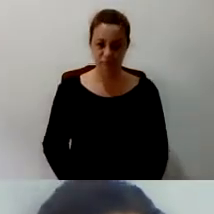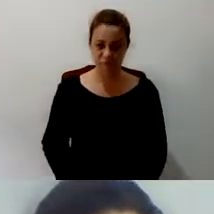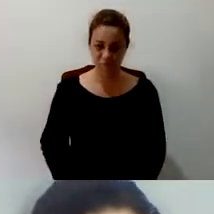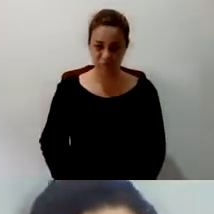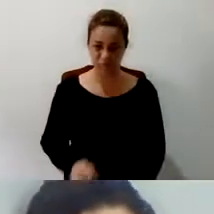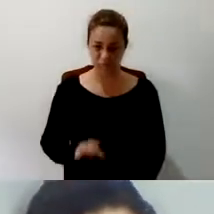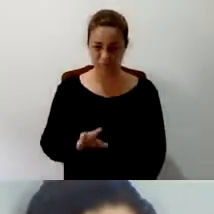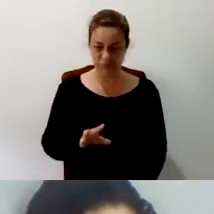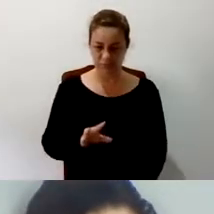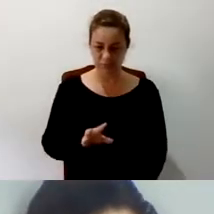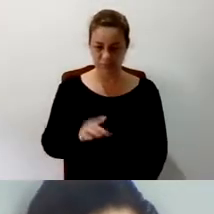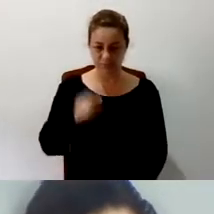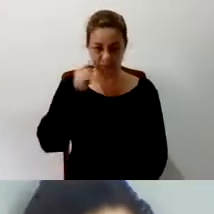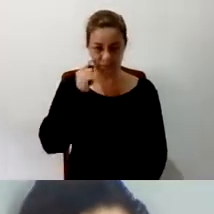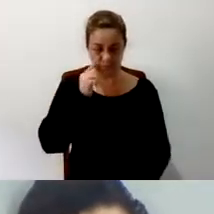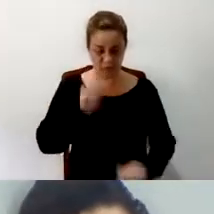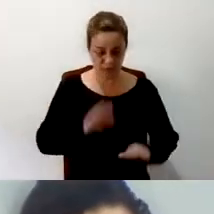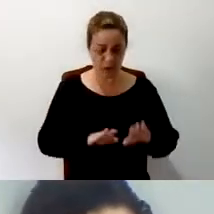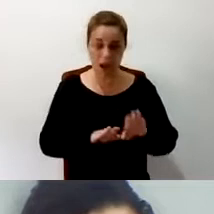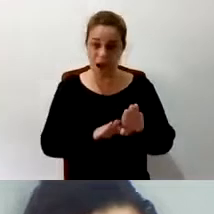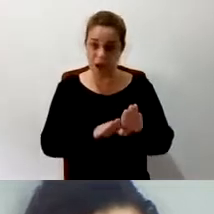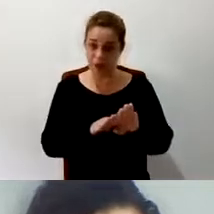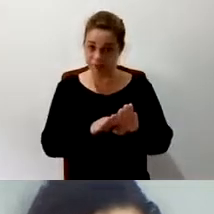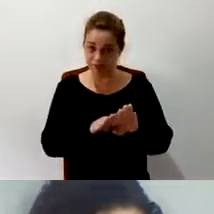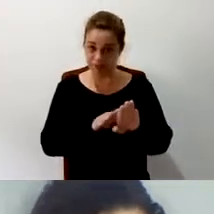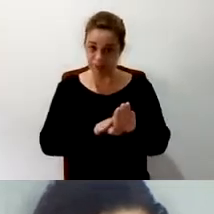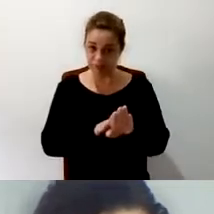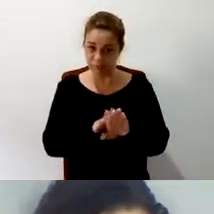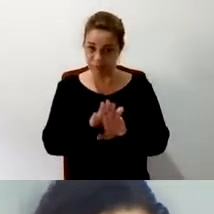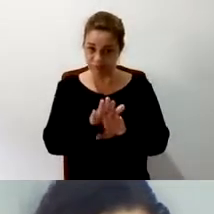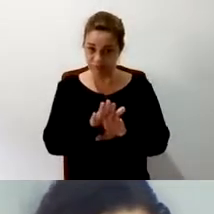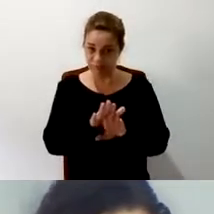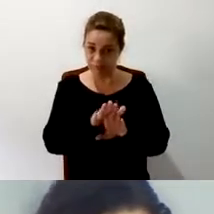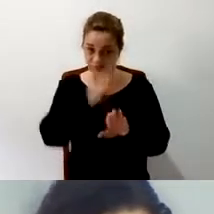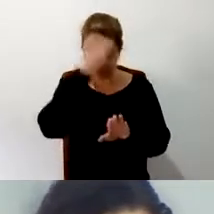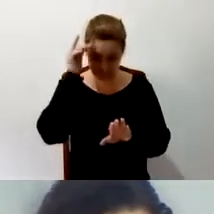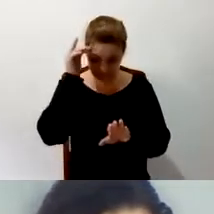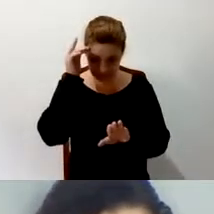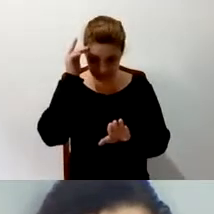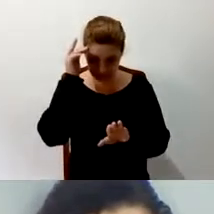Quando precisou construir a rampa lá, o pessoal da administrativa não te ajudou, não?